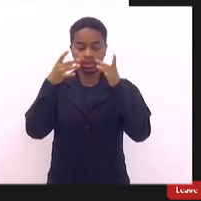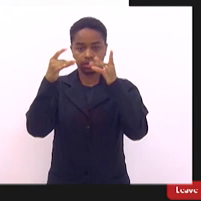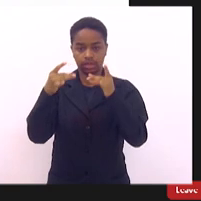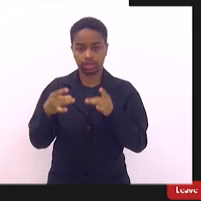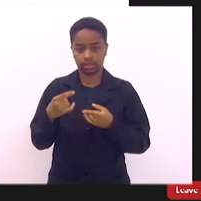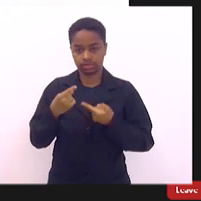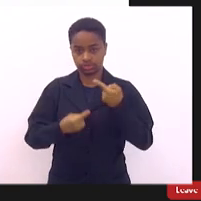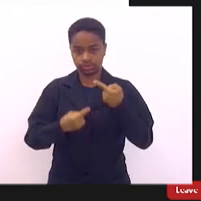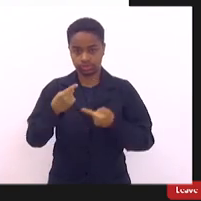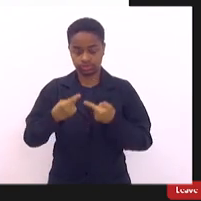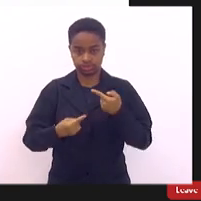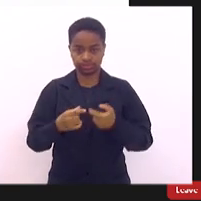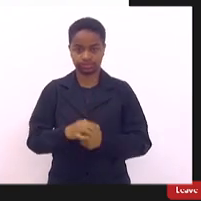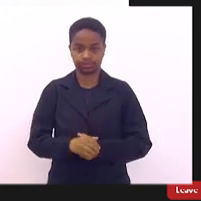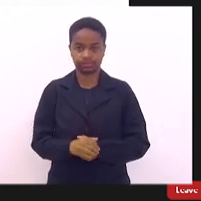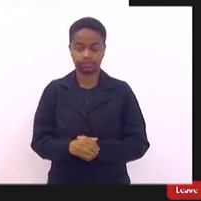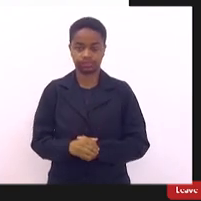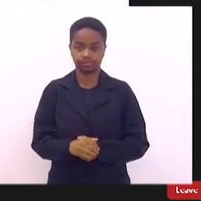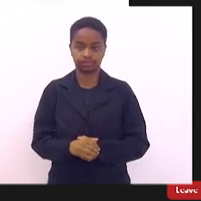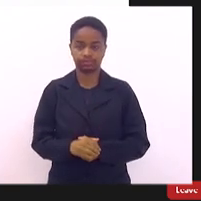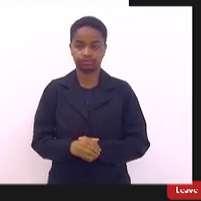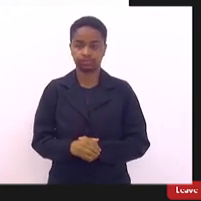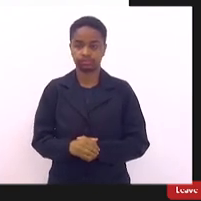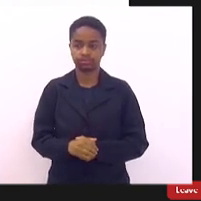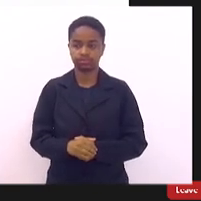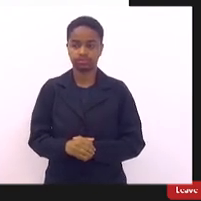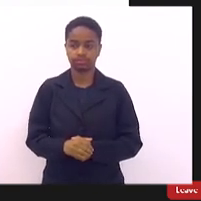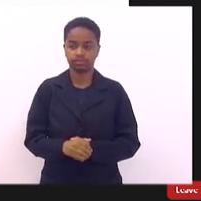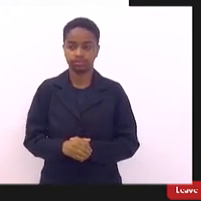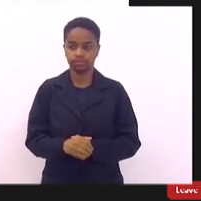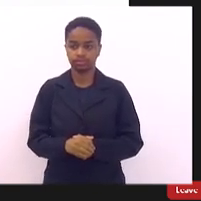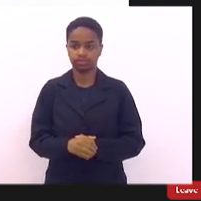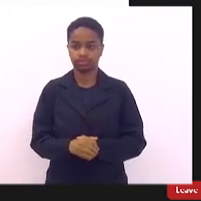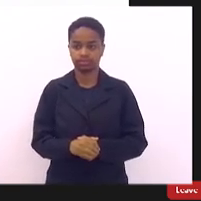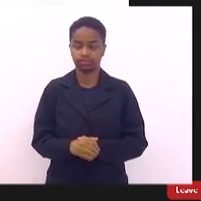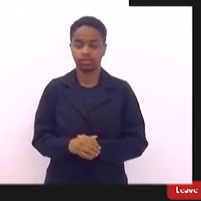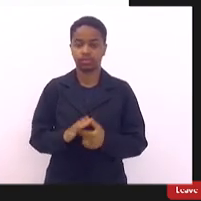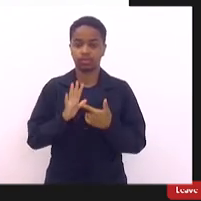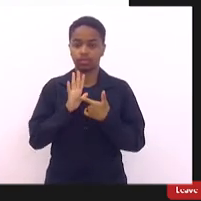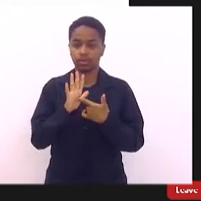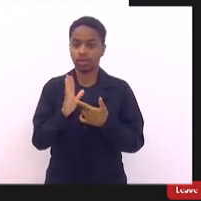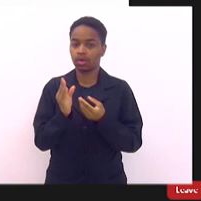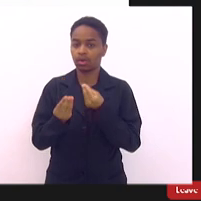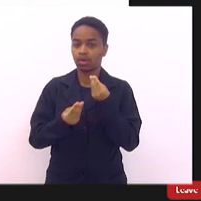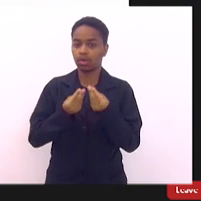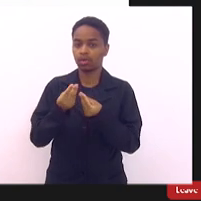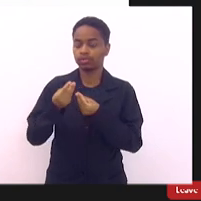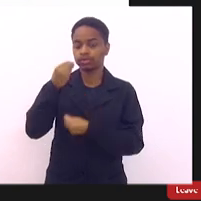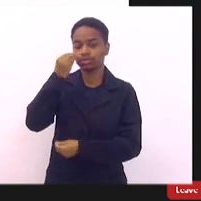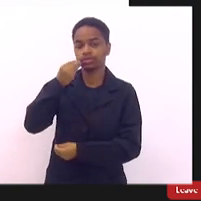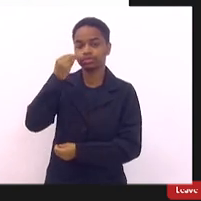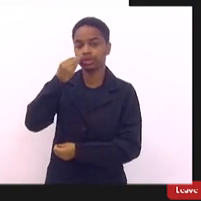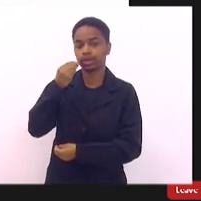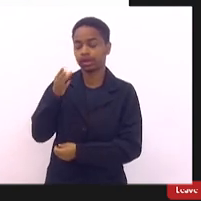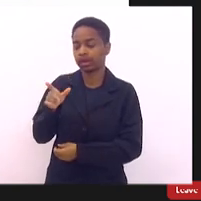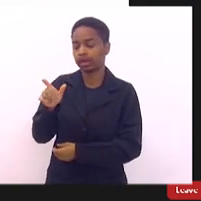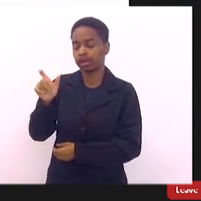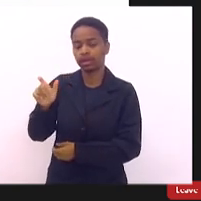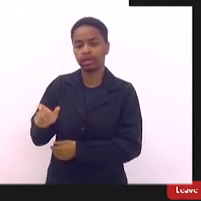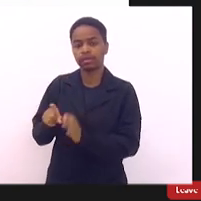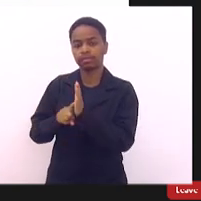saindo aqui daqui a pouco dos dados, que é essa experiência do que a pesquisa chama